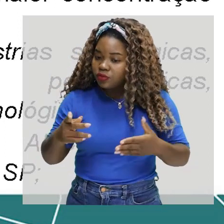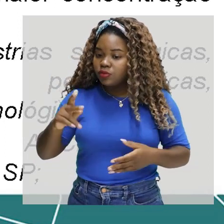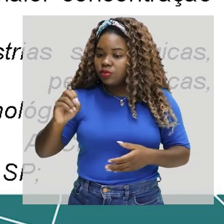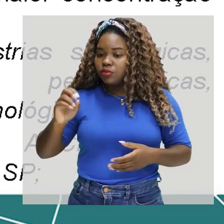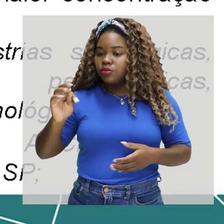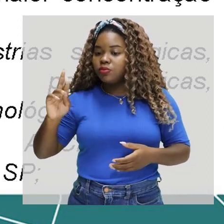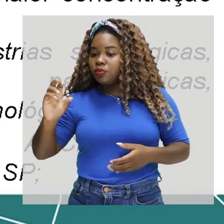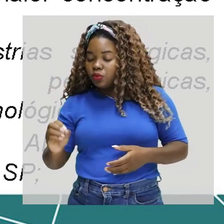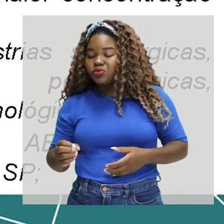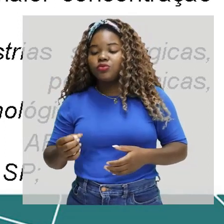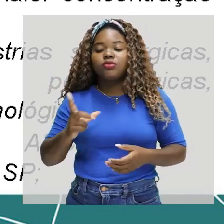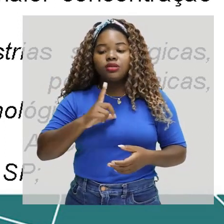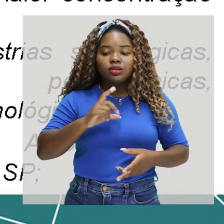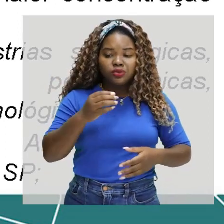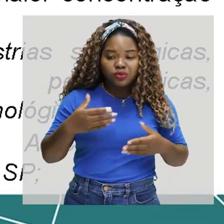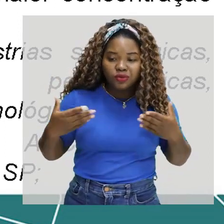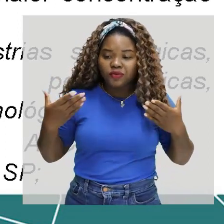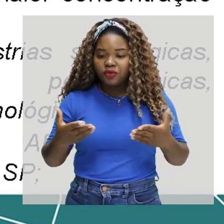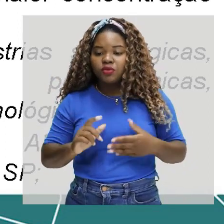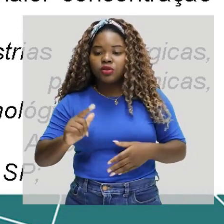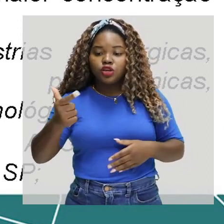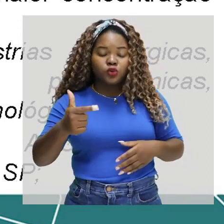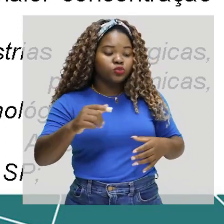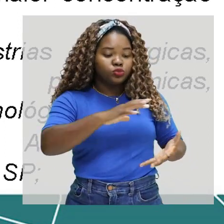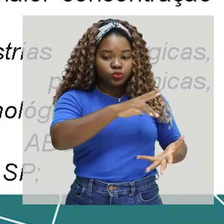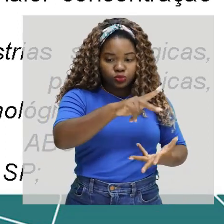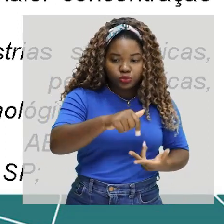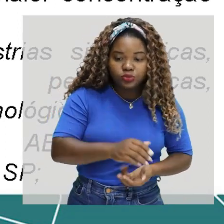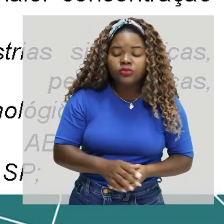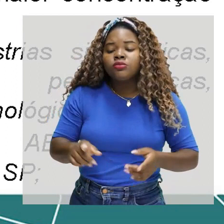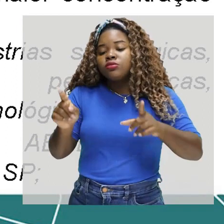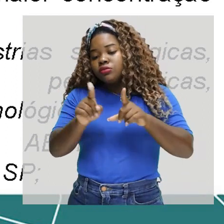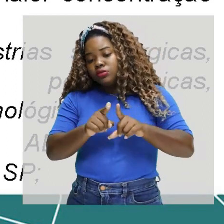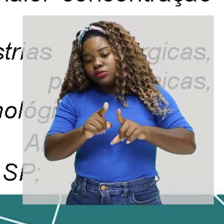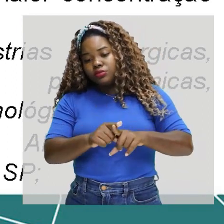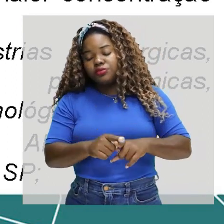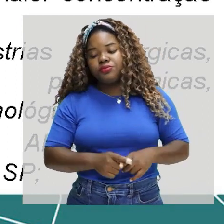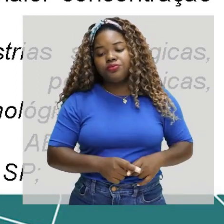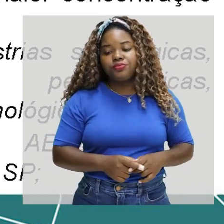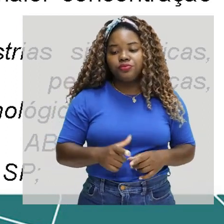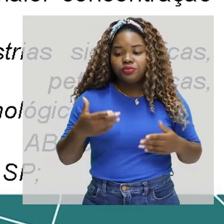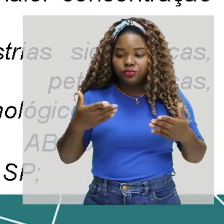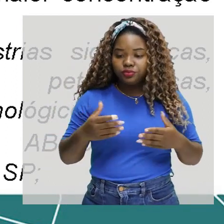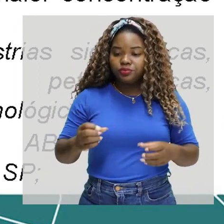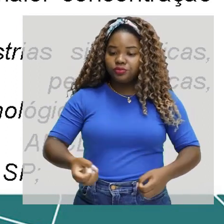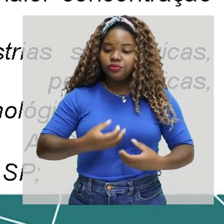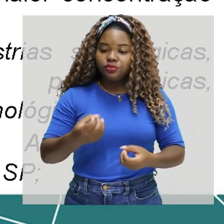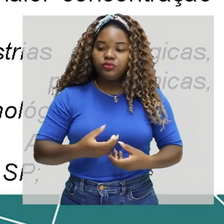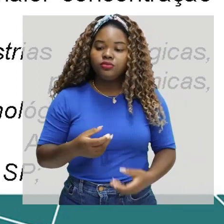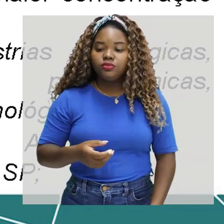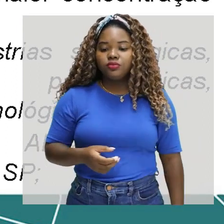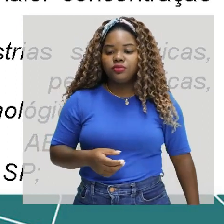exportação destes minérios tá para outras partes do mundo também não podemos deixar de ter um grande destaque na produção